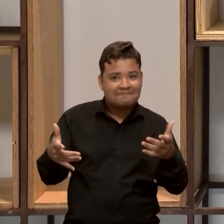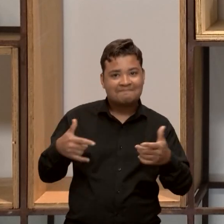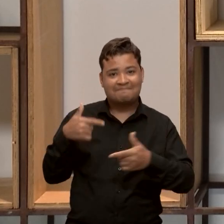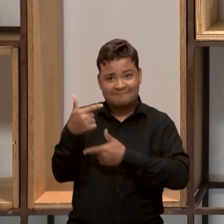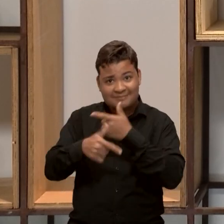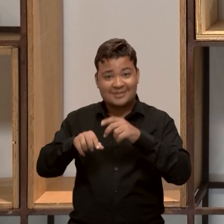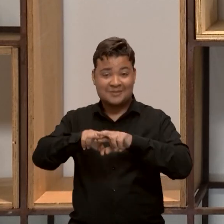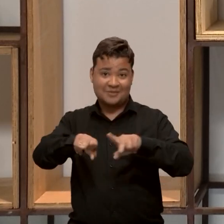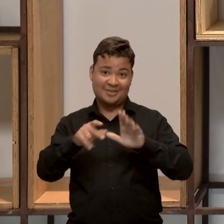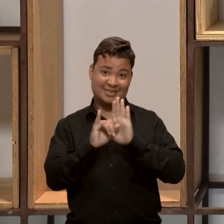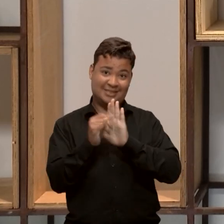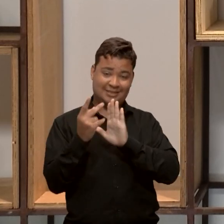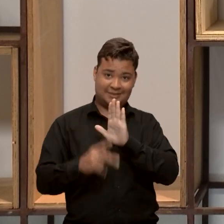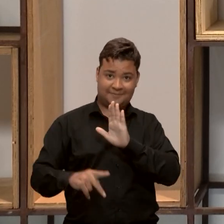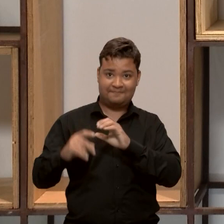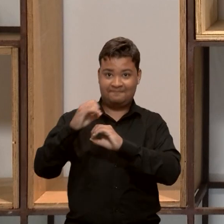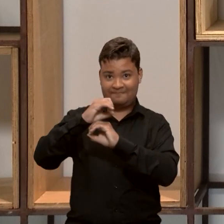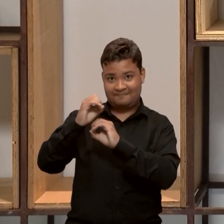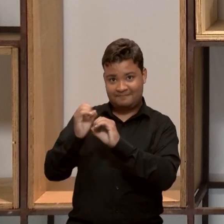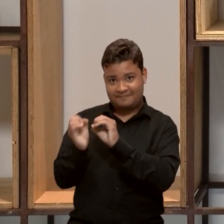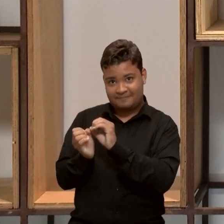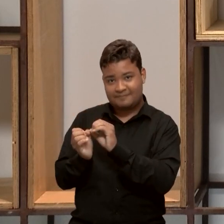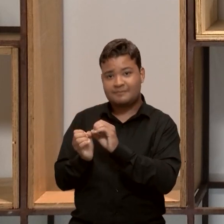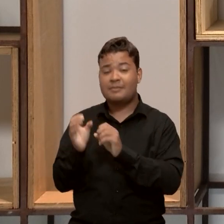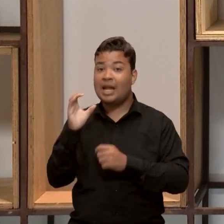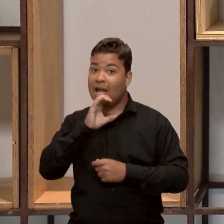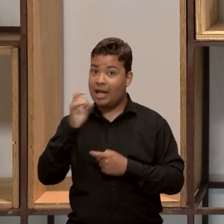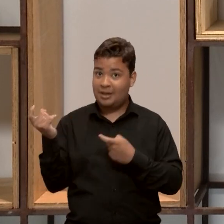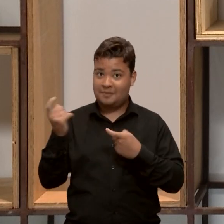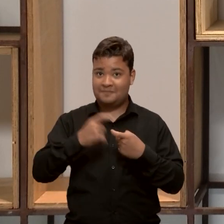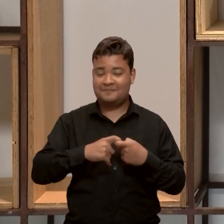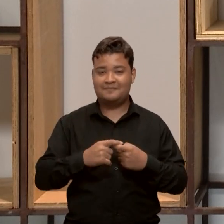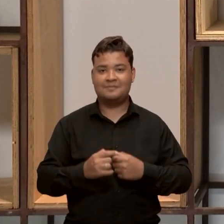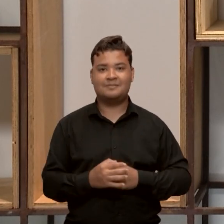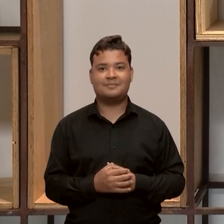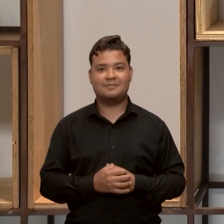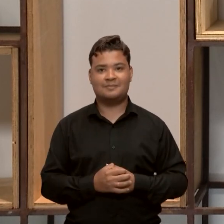e editais da Universidade Federal de Goiás. Sai daí, a gente volta rapidinho.